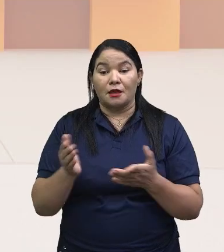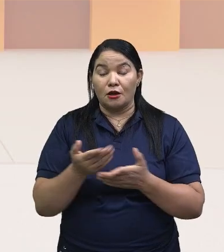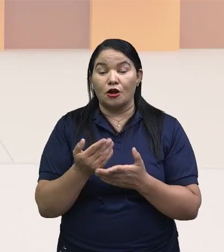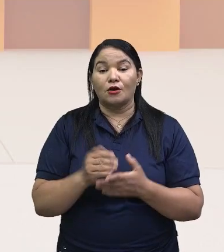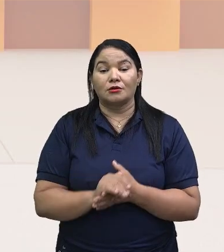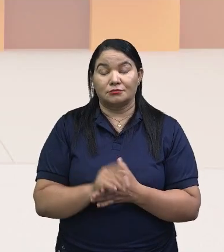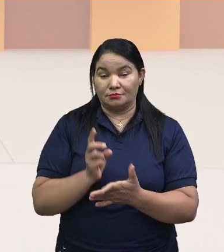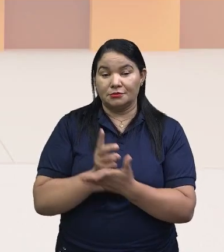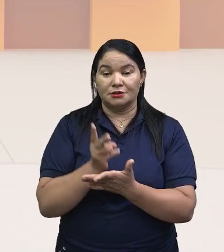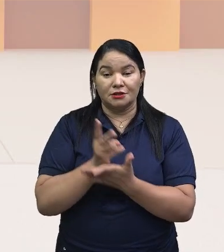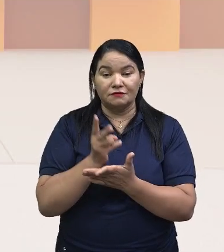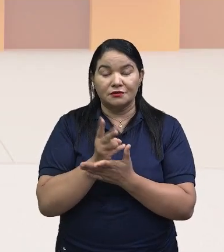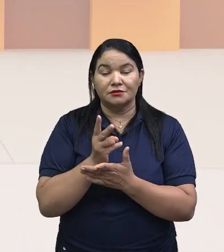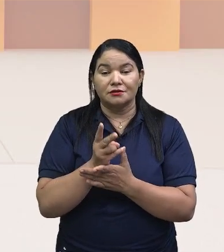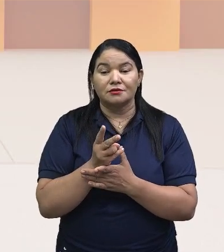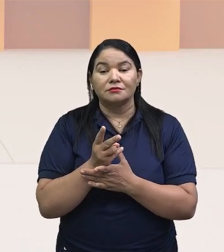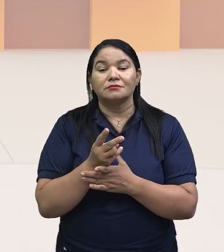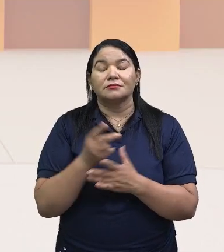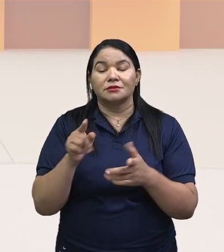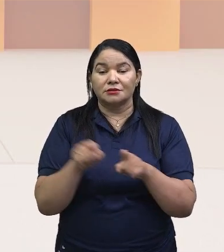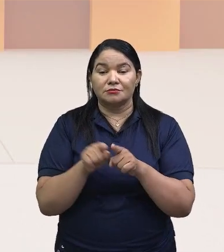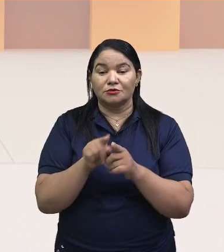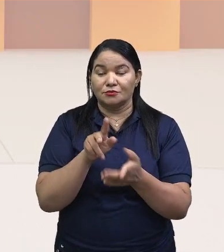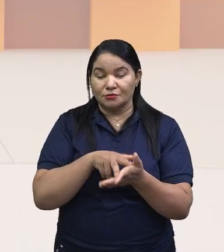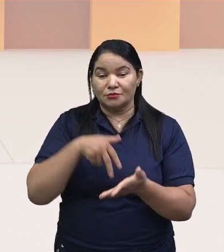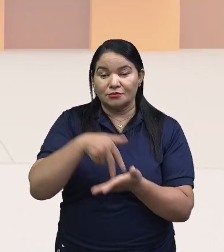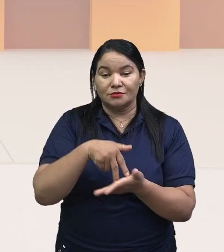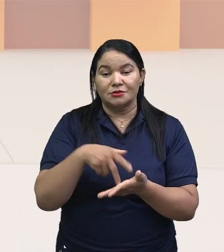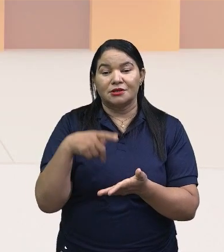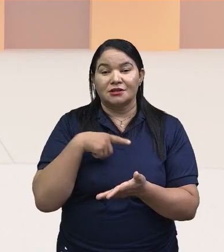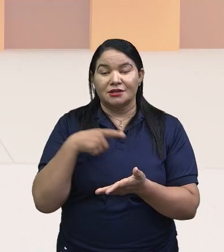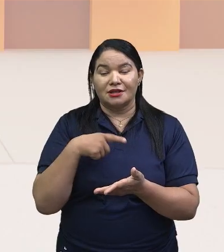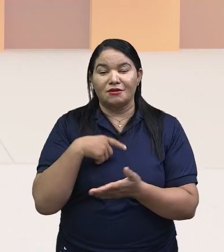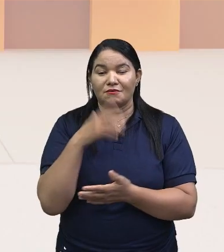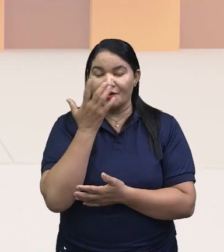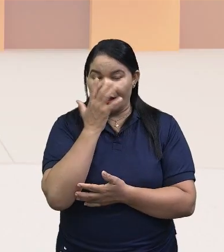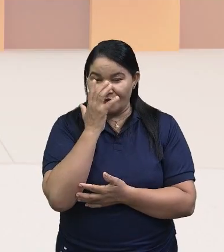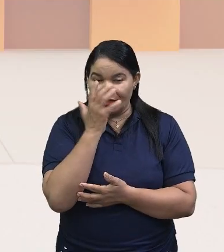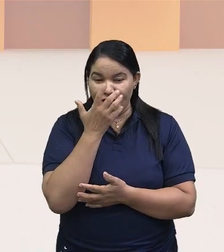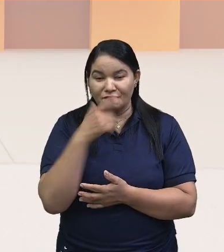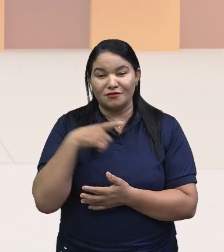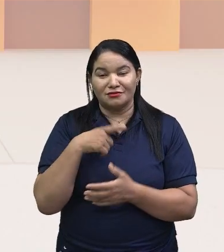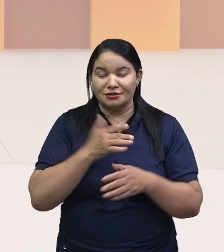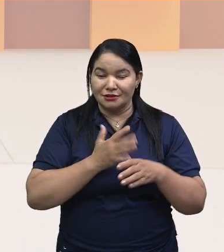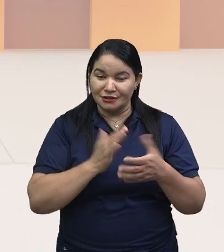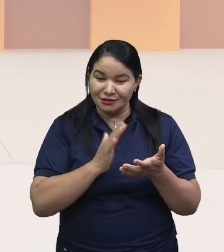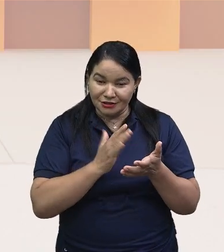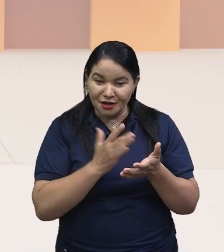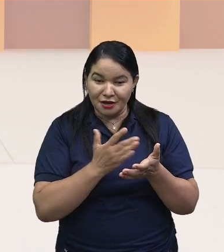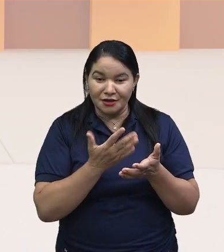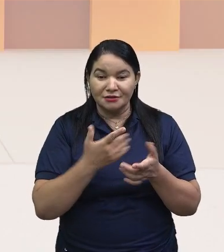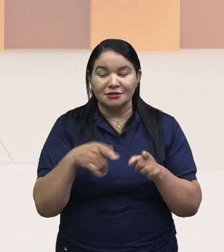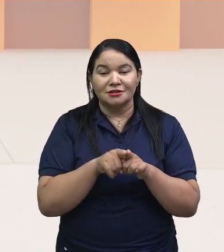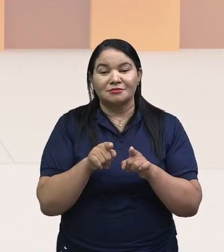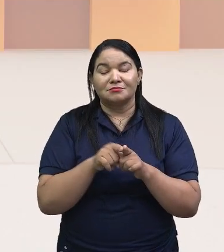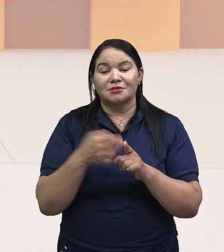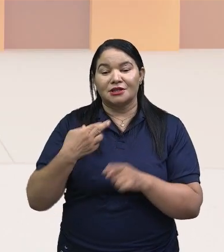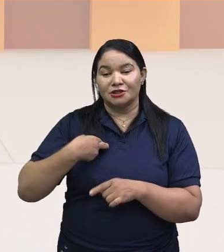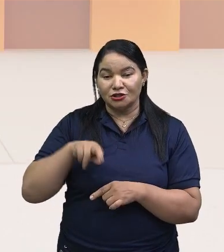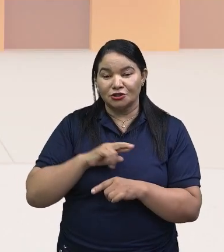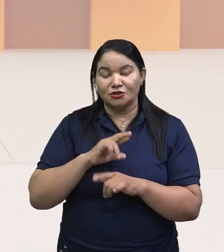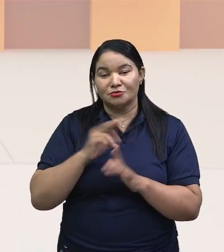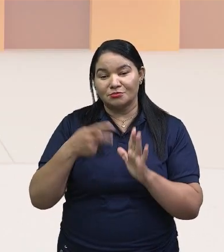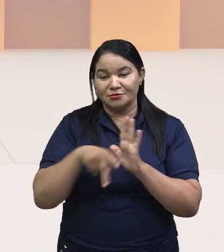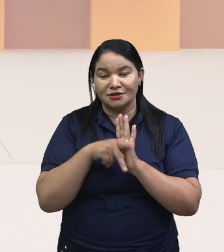resistência e preservação. E aí a gente tem hoje, né, o carnaval com o samba, a gente tem as religiões de matriz